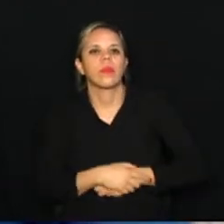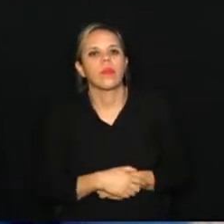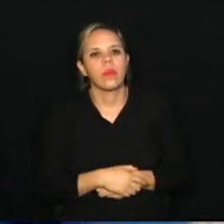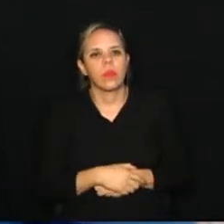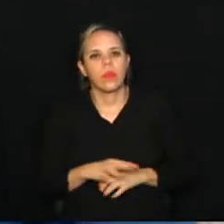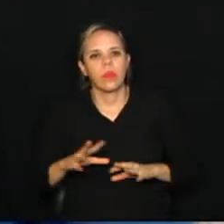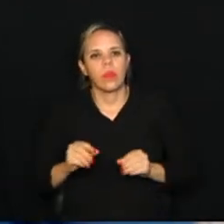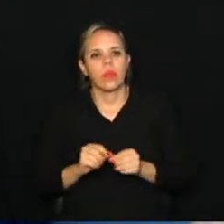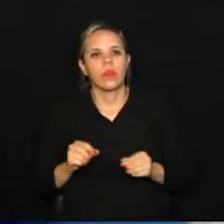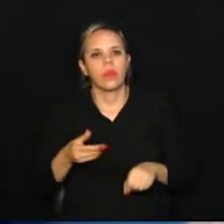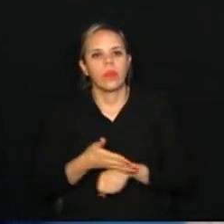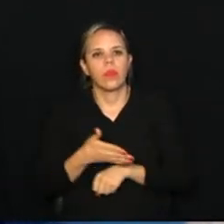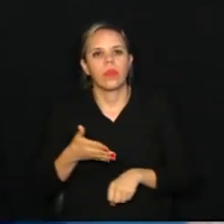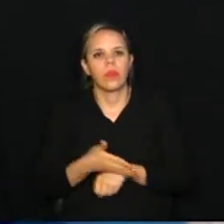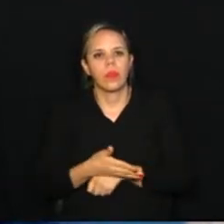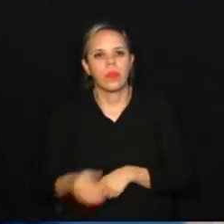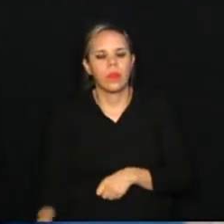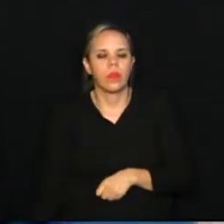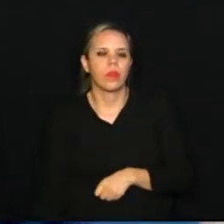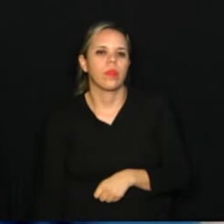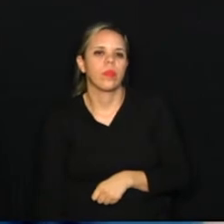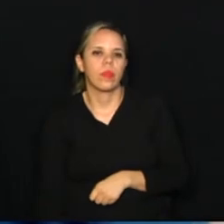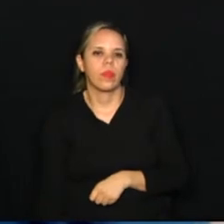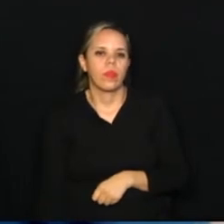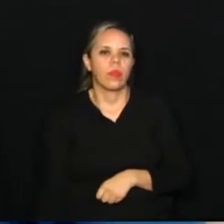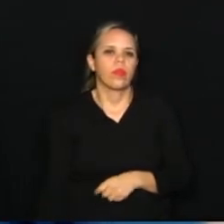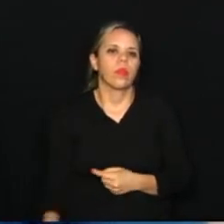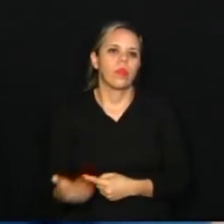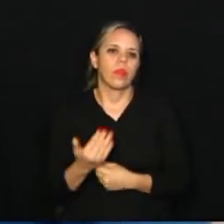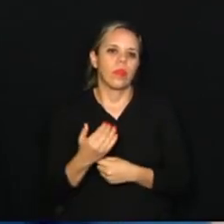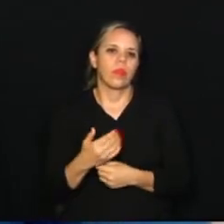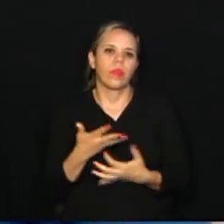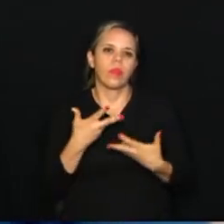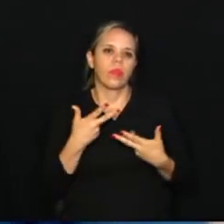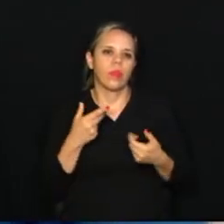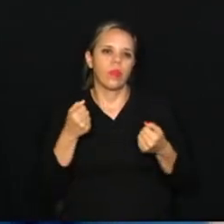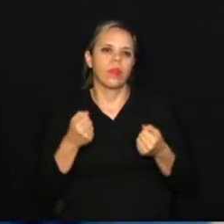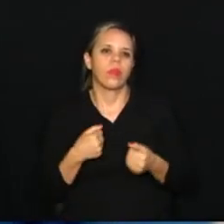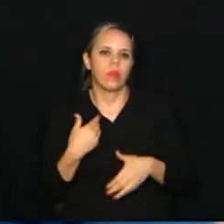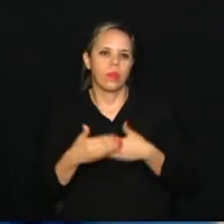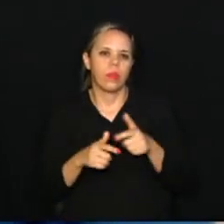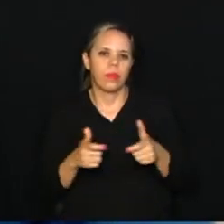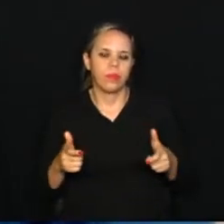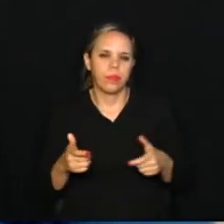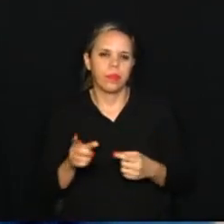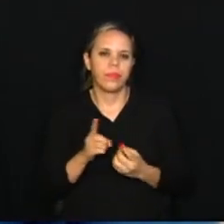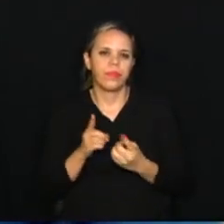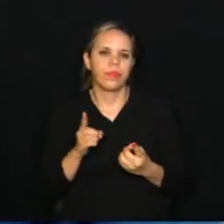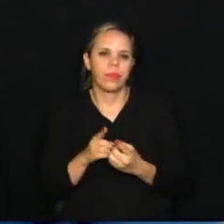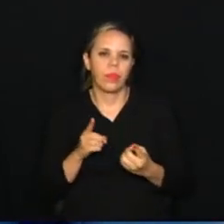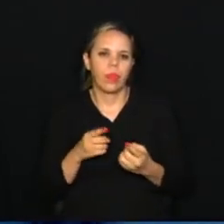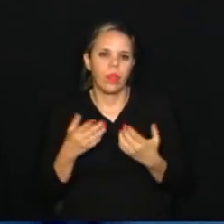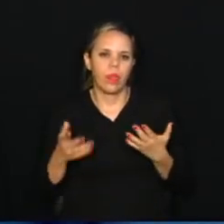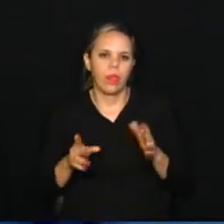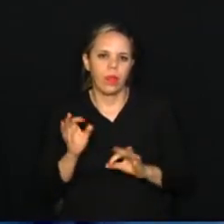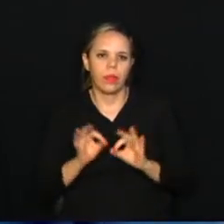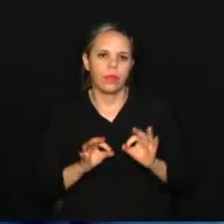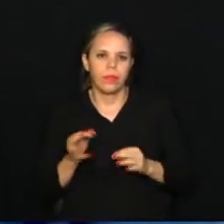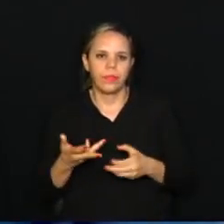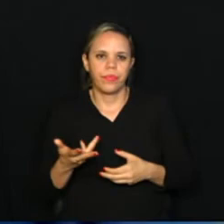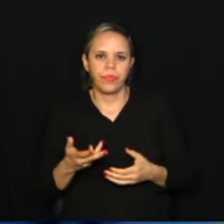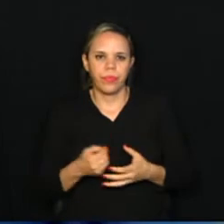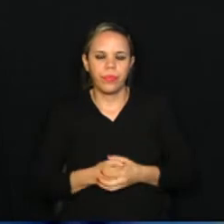tudo isso faz parte, né, como tecnologia, de a gente melhorar cada vez mais esse serviço, atendendo ao plano de